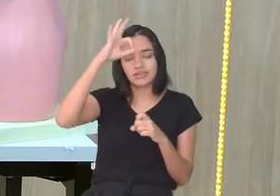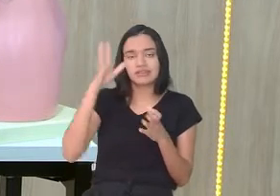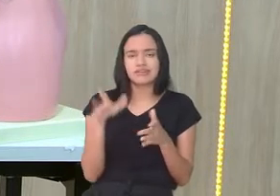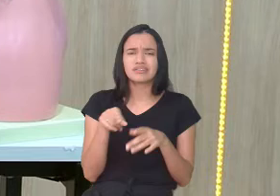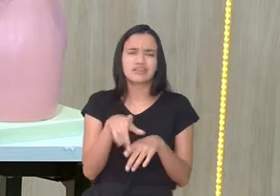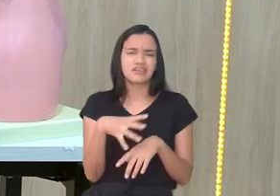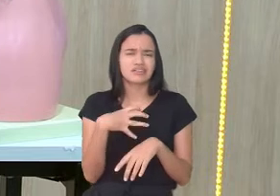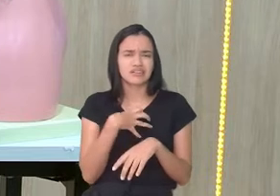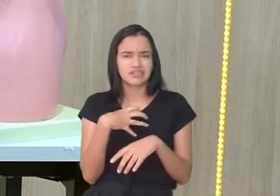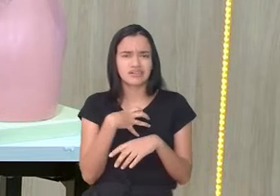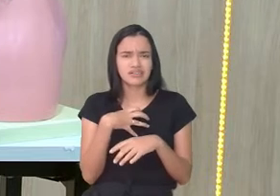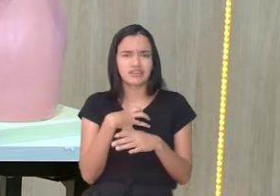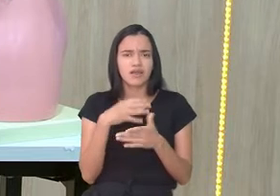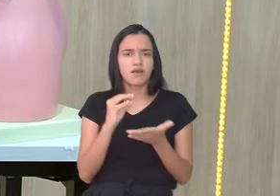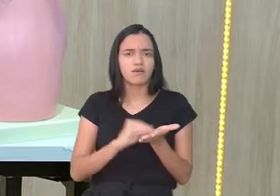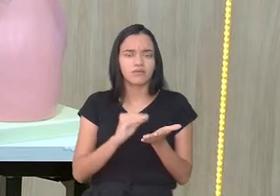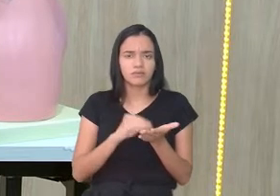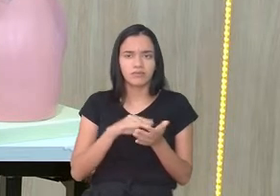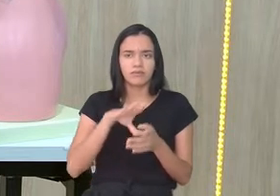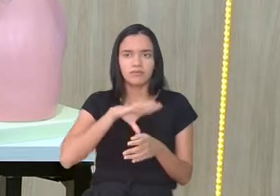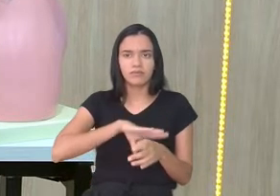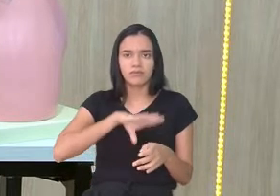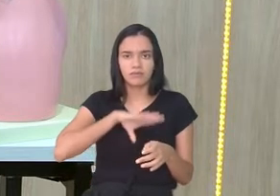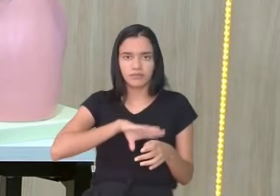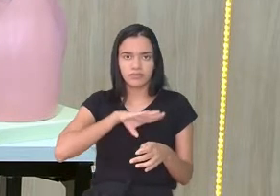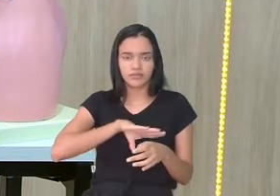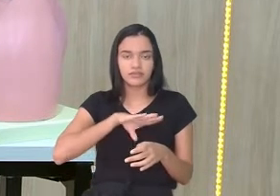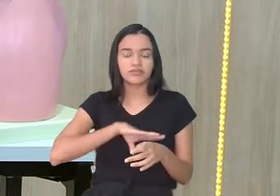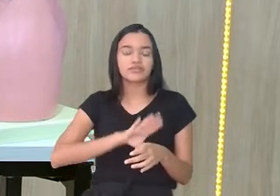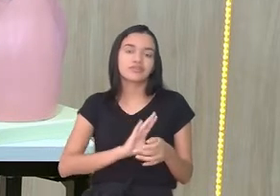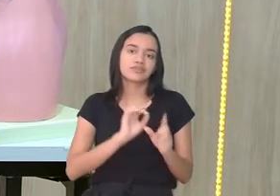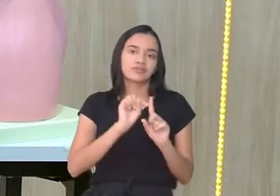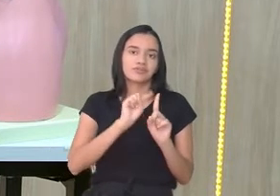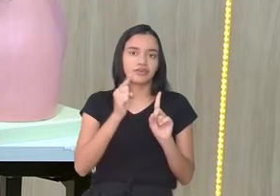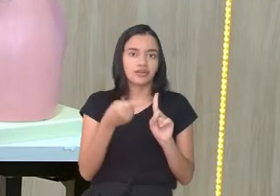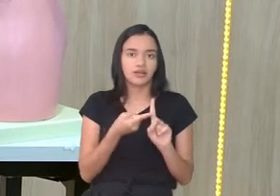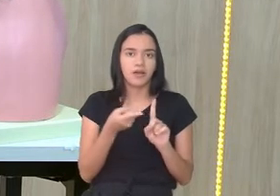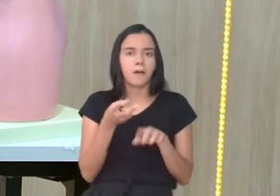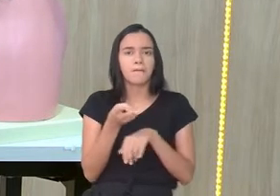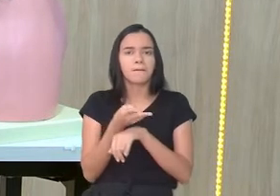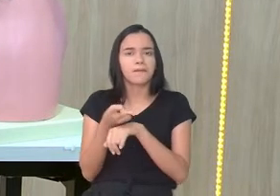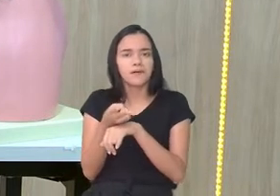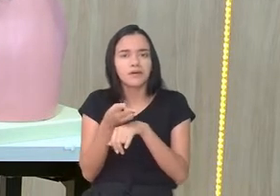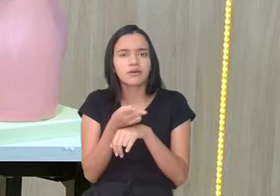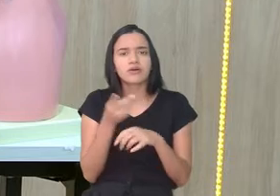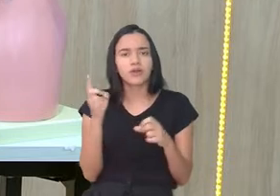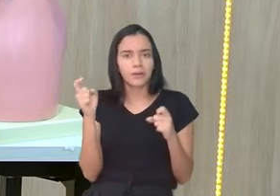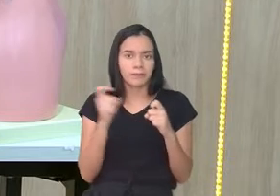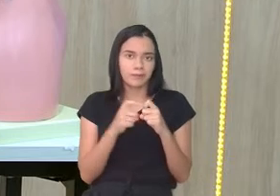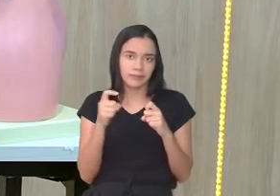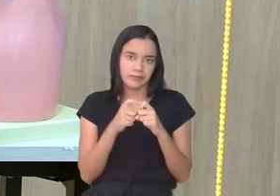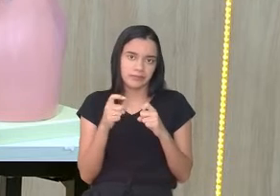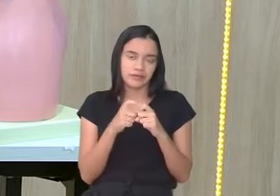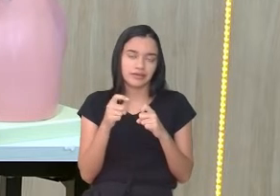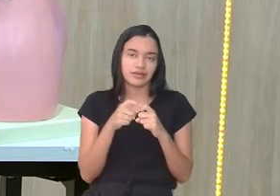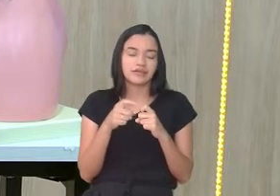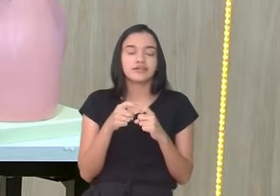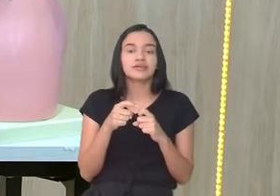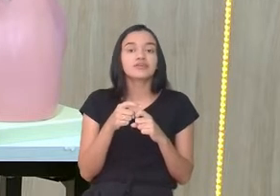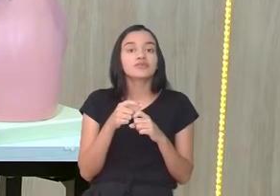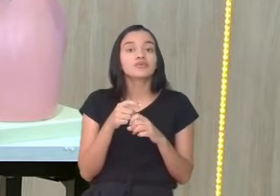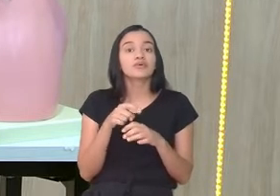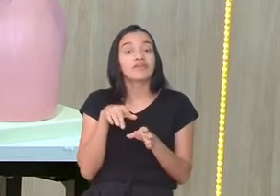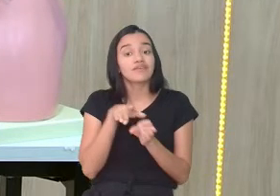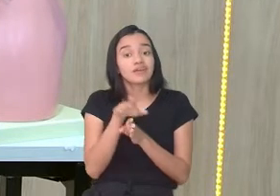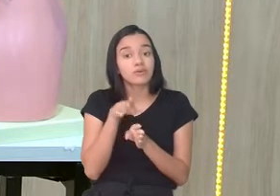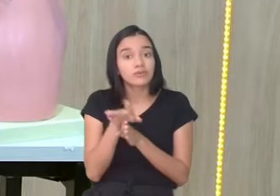sentindo ausência de menstruação, sem a questão de gravidez. Então, procura o médico, vai para um clínico, ele vai te indicar